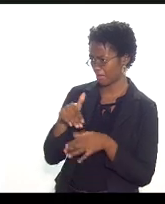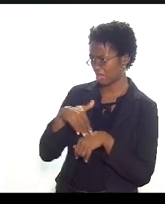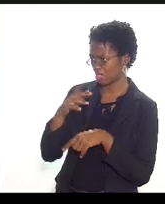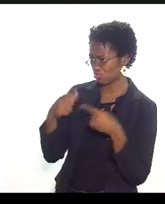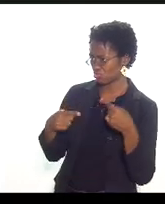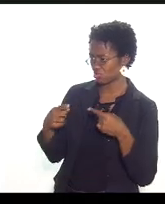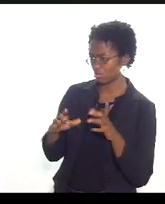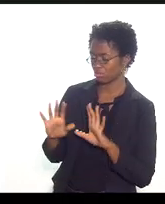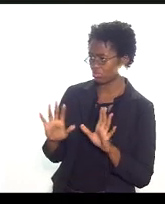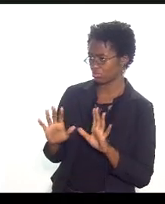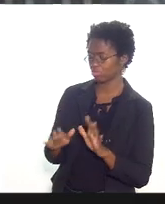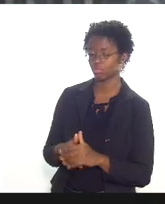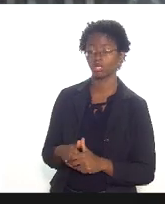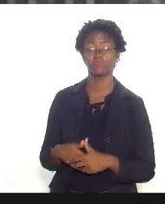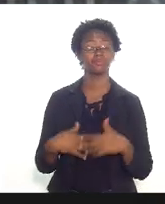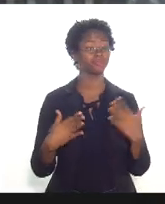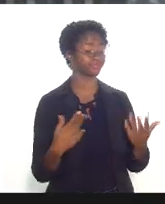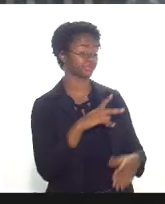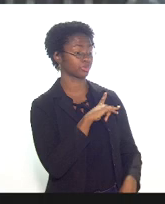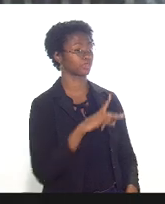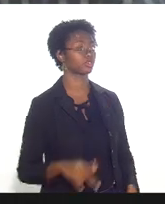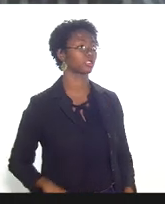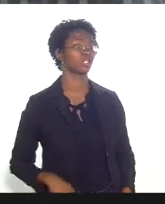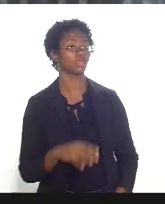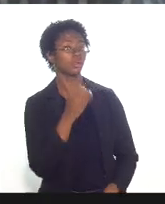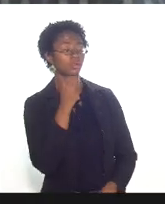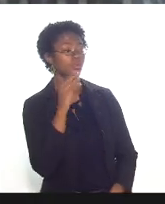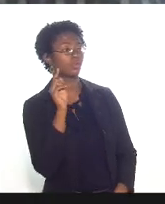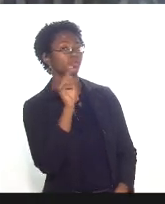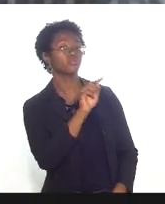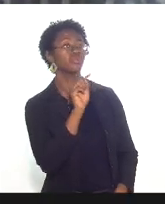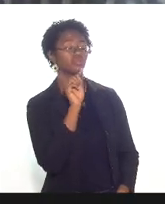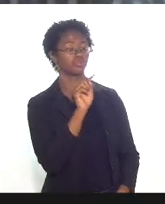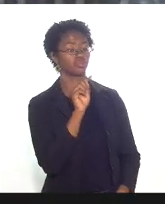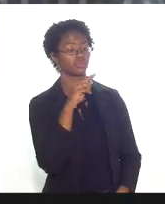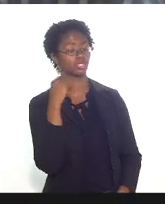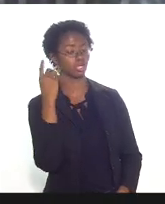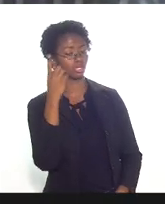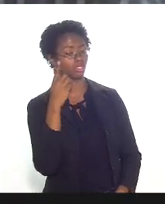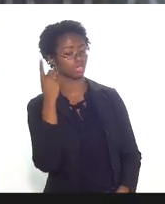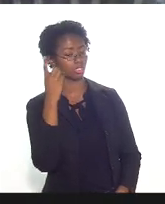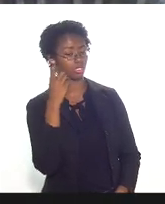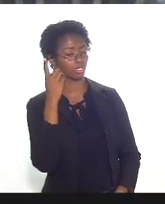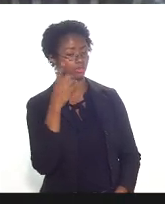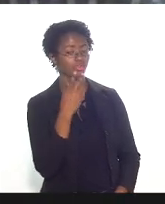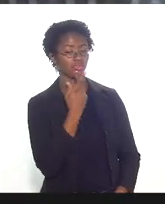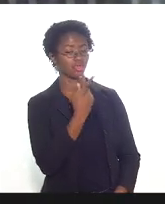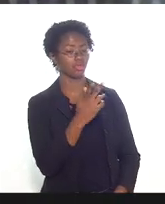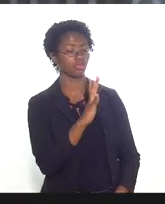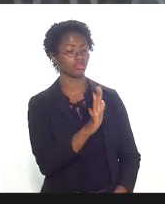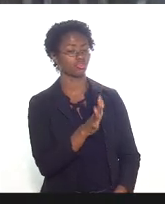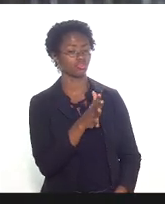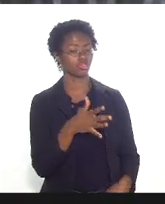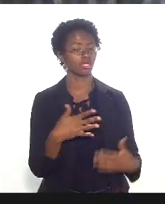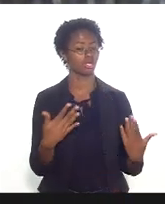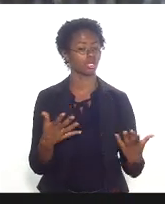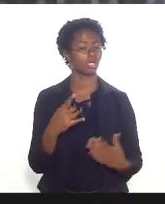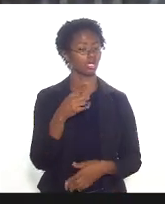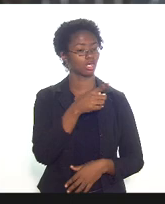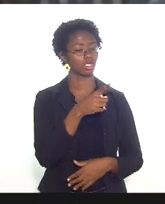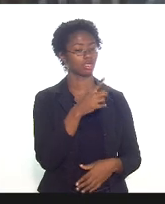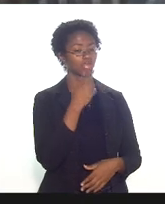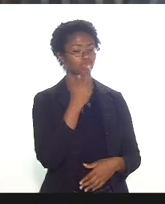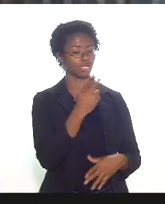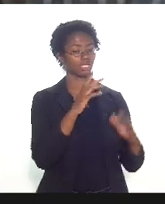Olha só, presidente, era bom que Vossa Excelência, como a deputada Zeidan ainda há pouco citou, que Vossa Excelência pegasse e citasse